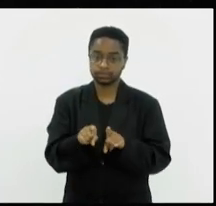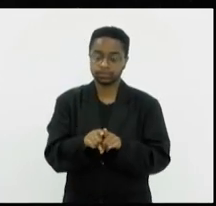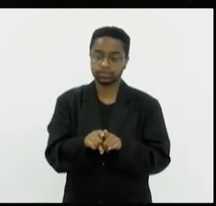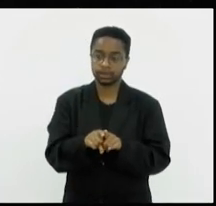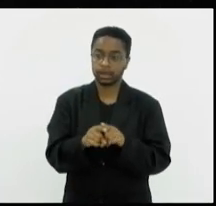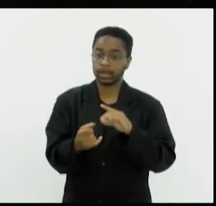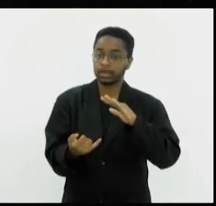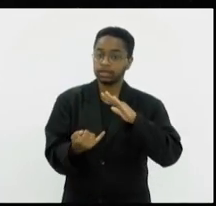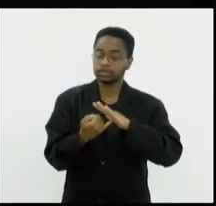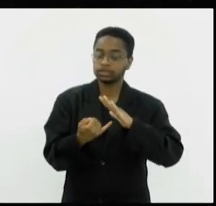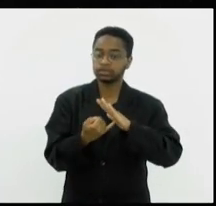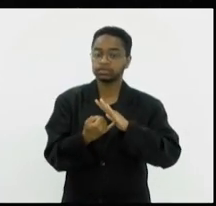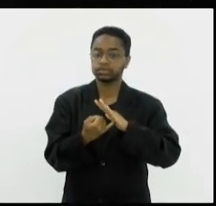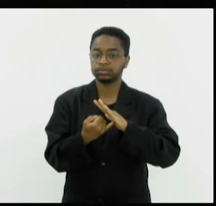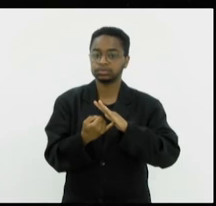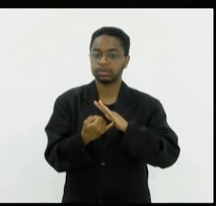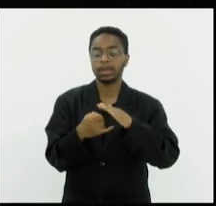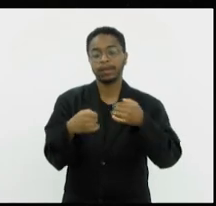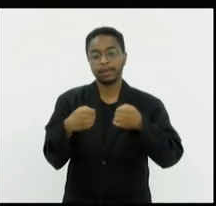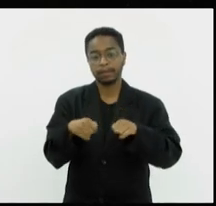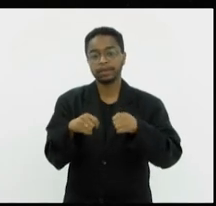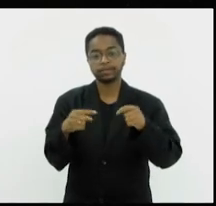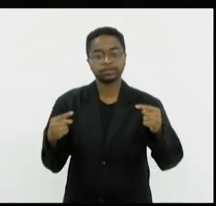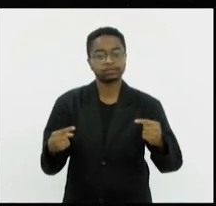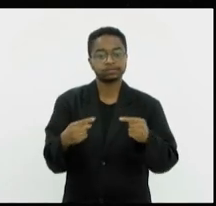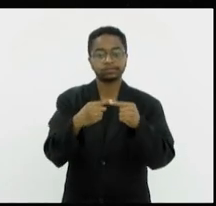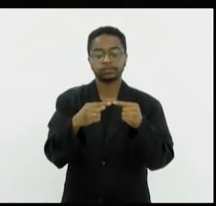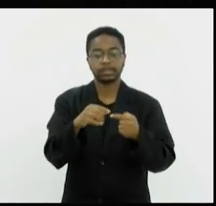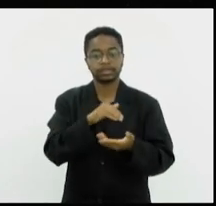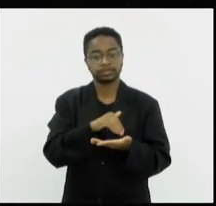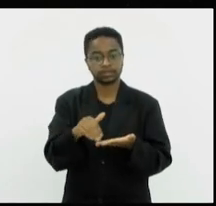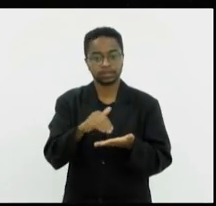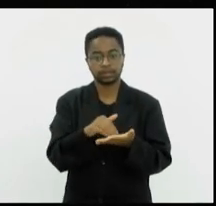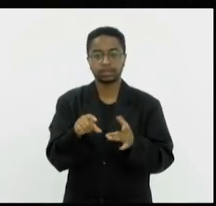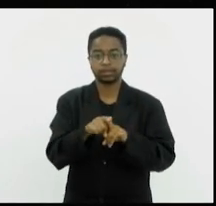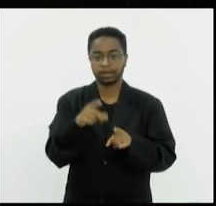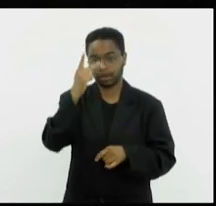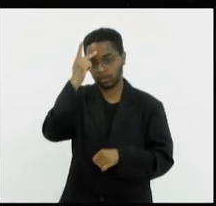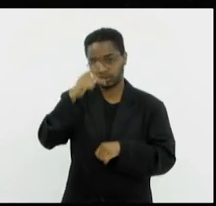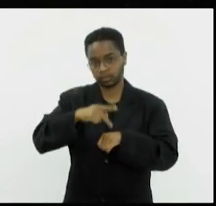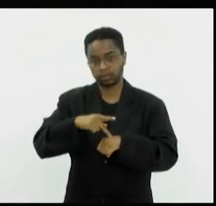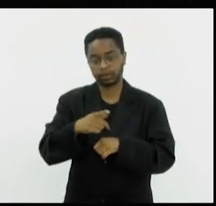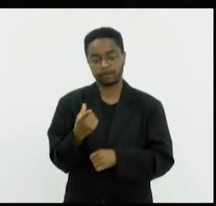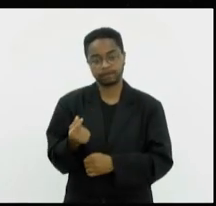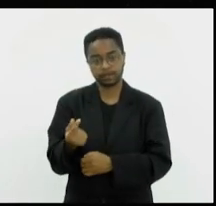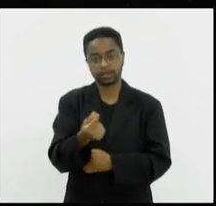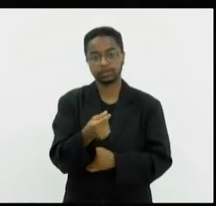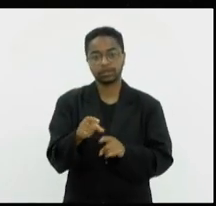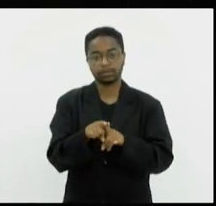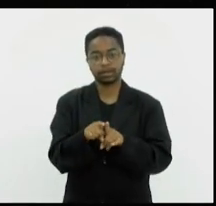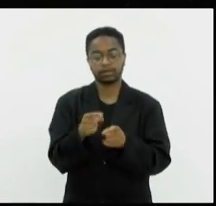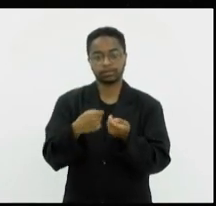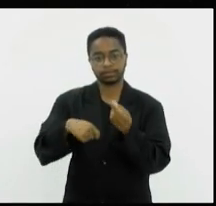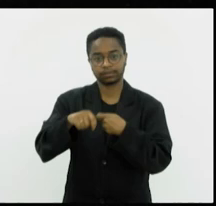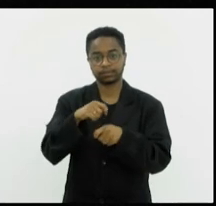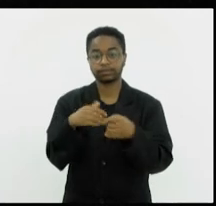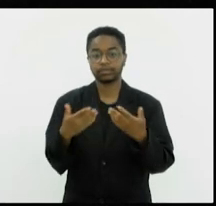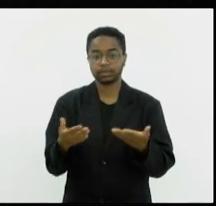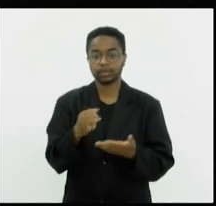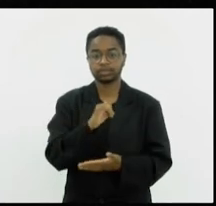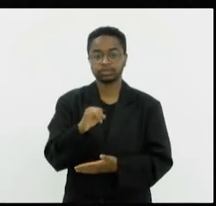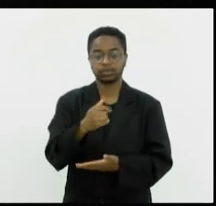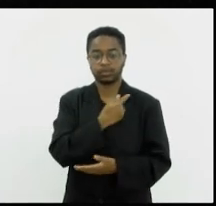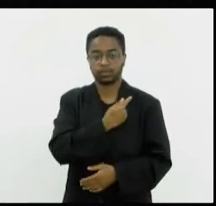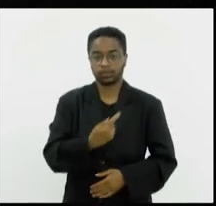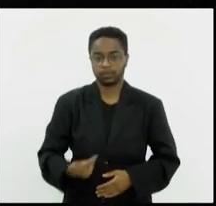instituição tem status de secretaria e como tal autonomia financeira e autonomia administrativa quando o governador do